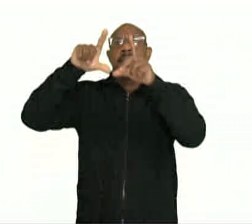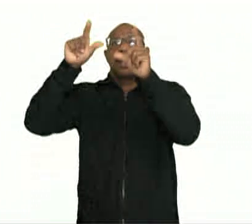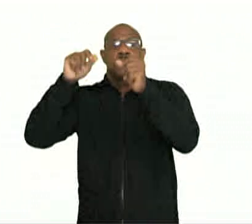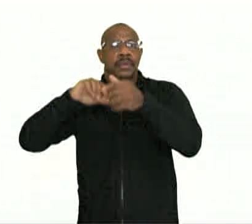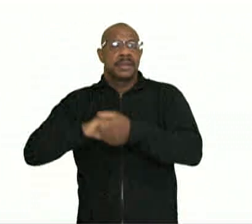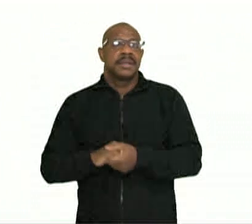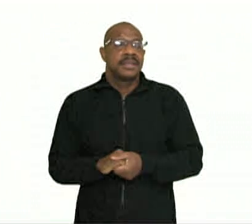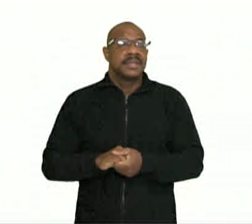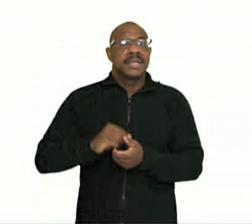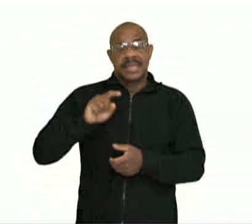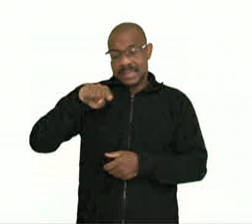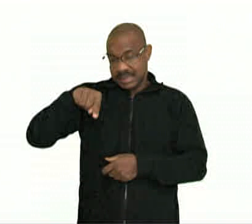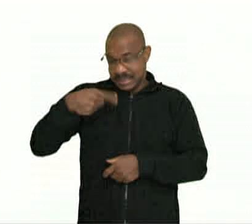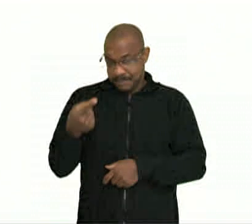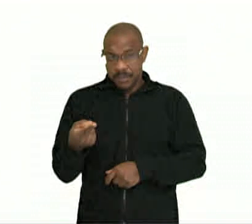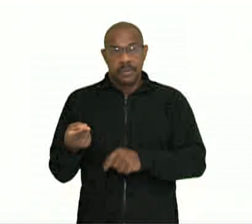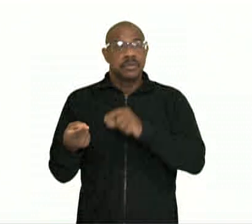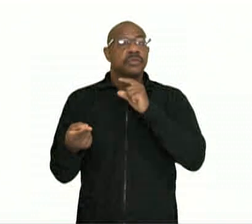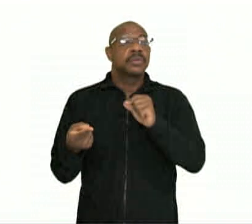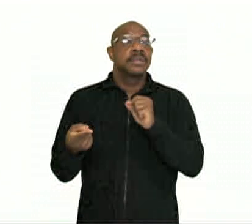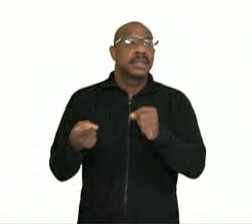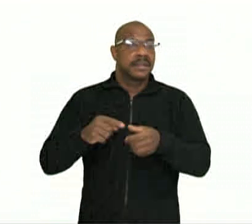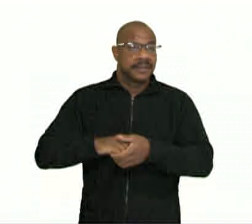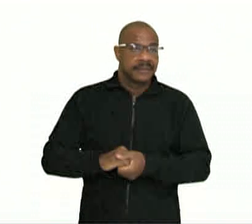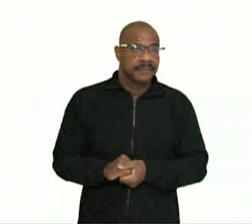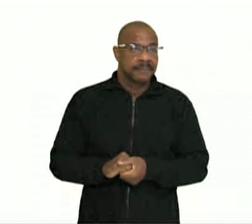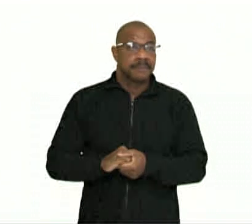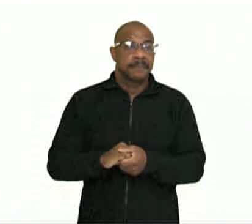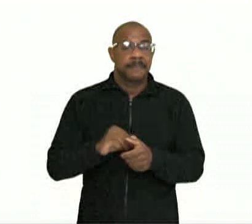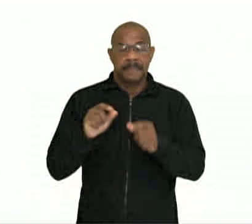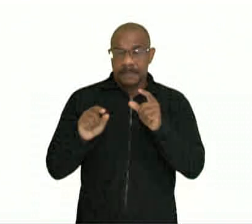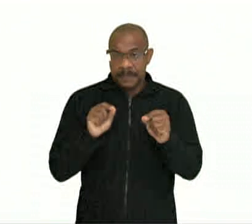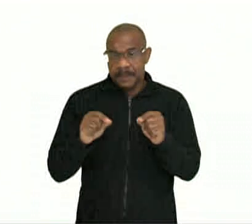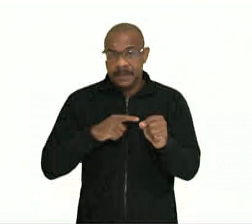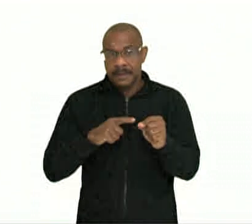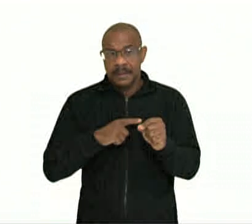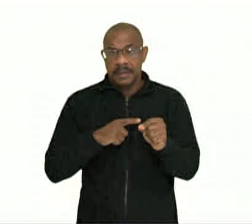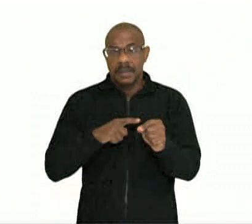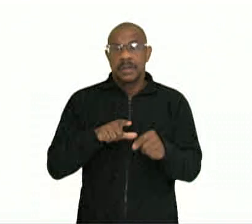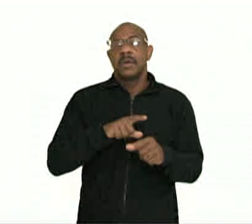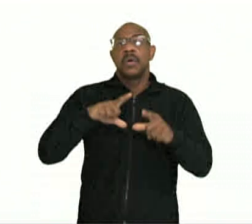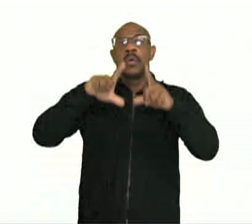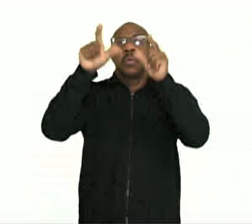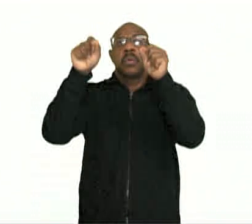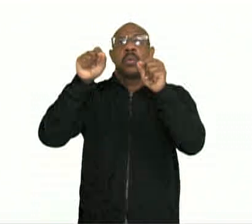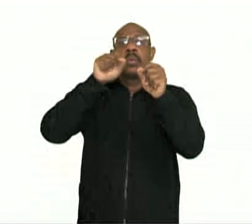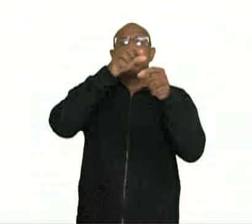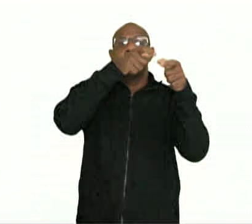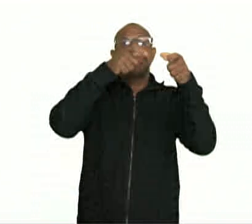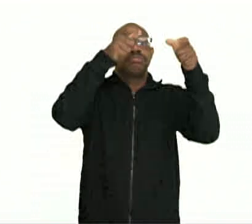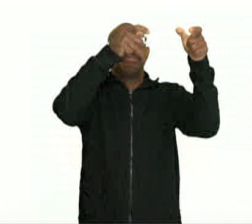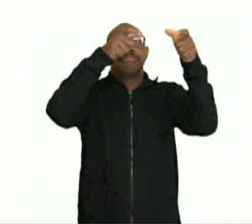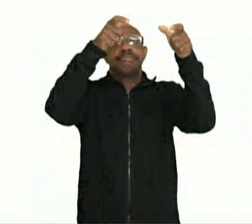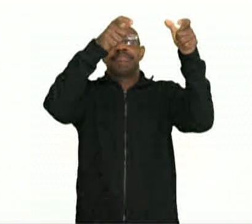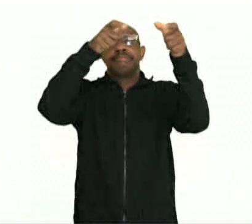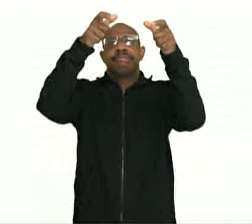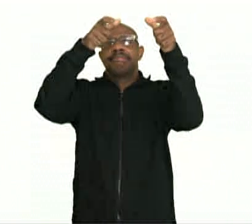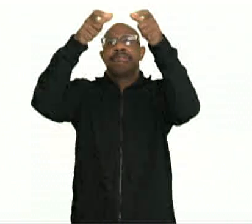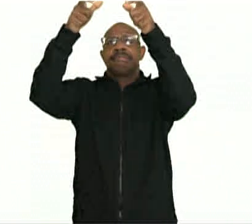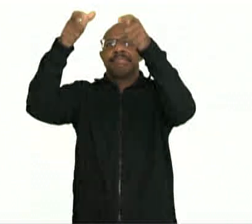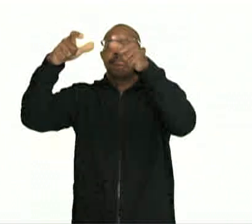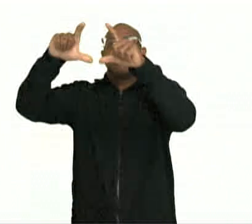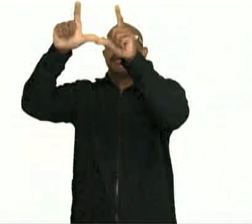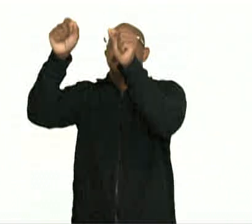a Apolo 12 aluniçou, ou seja, é a aterrissagem na Lua, que é alunissar, né? Na Terra